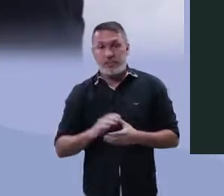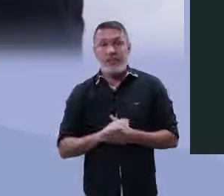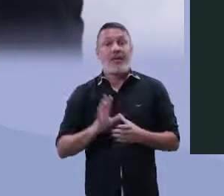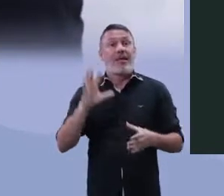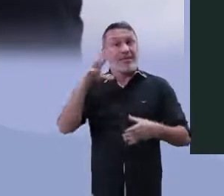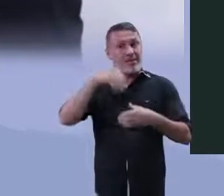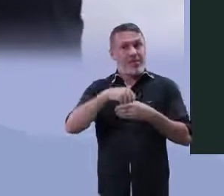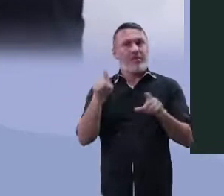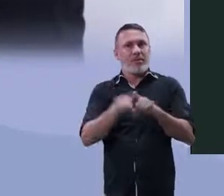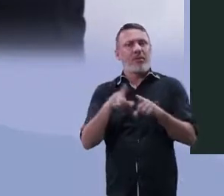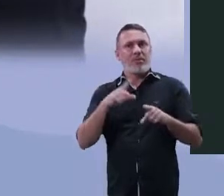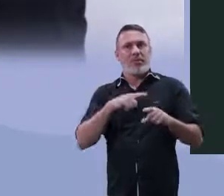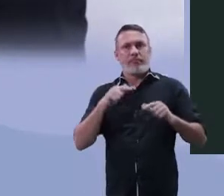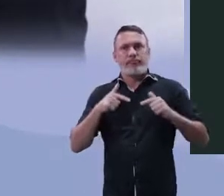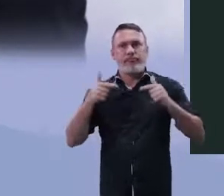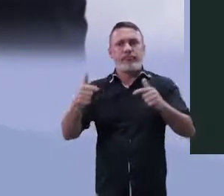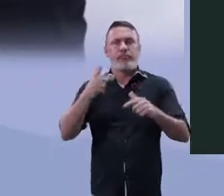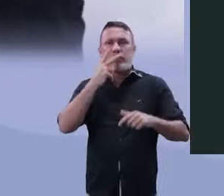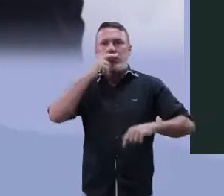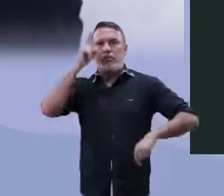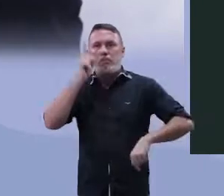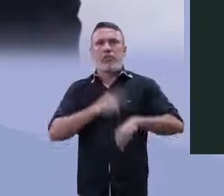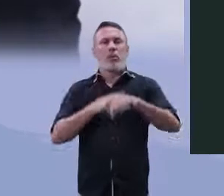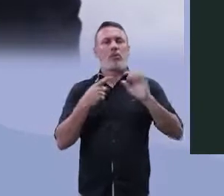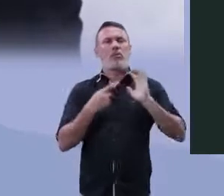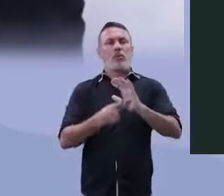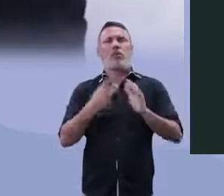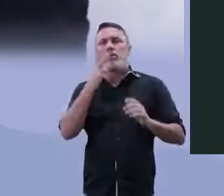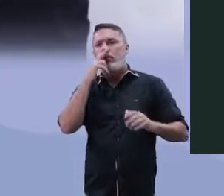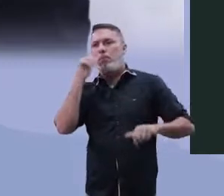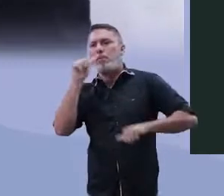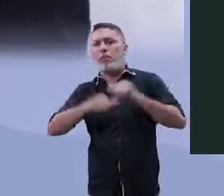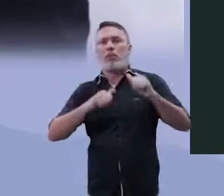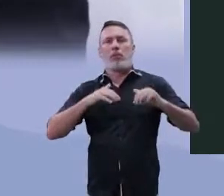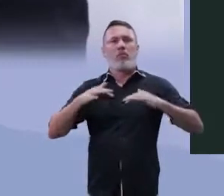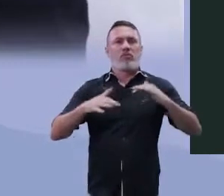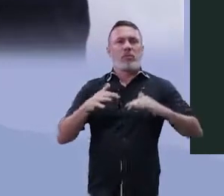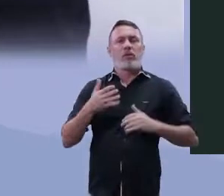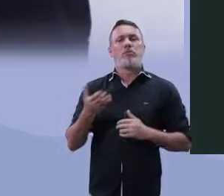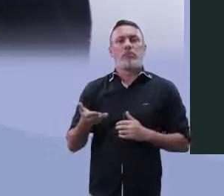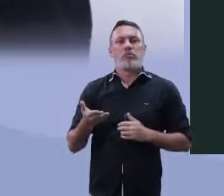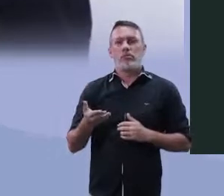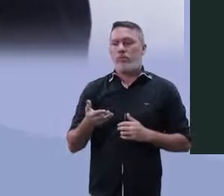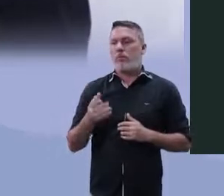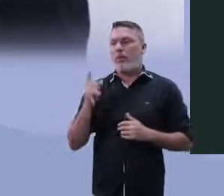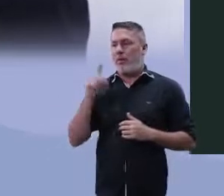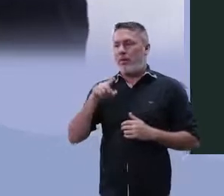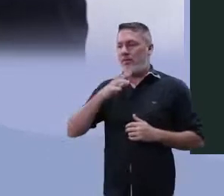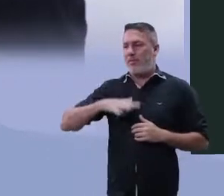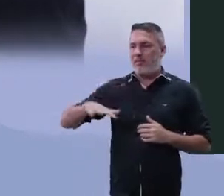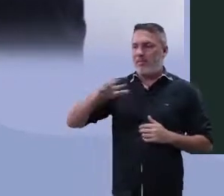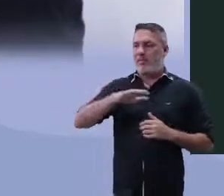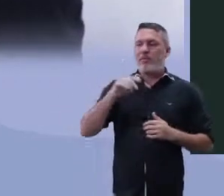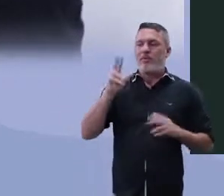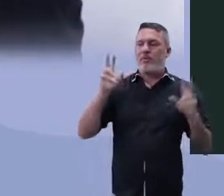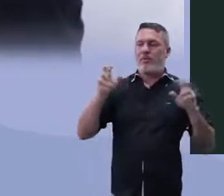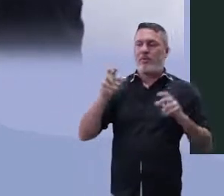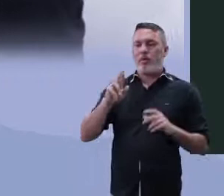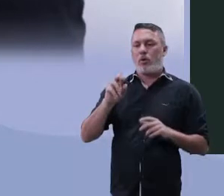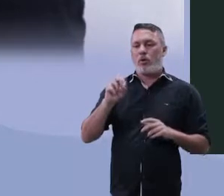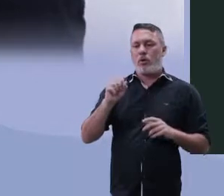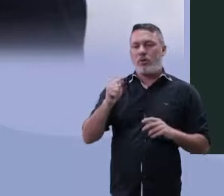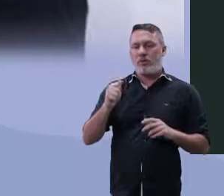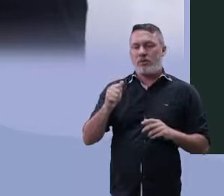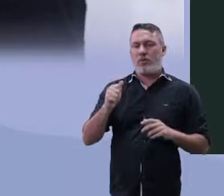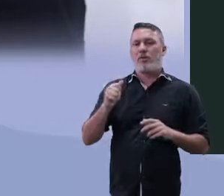uma ação espontânea, é muito interessante, né? Uma ação espontânea que se converte num grande movimento, que é a da Rosa Parks,